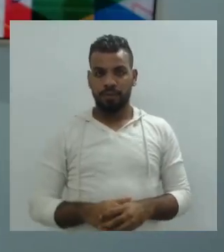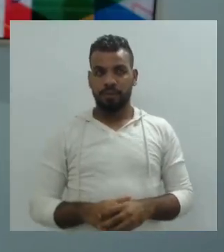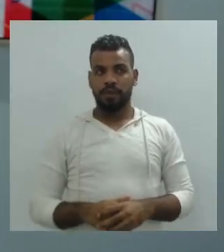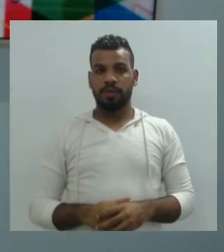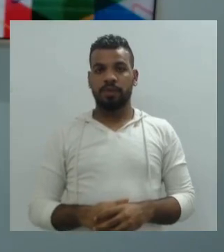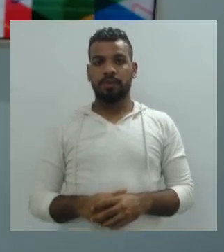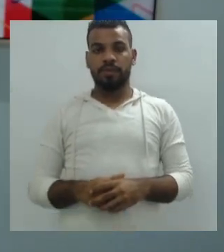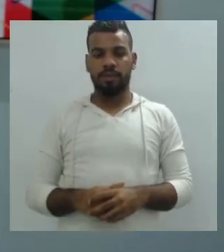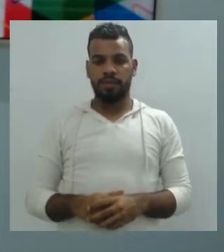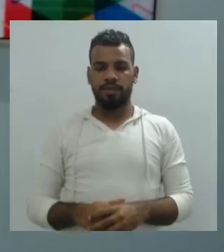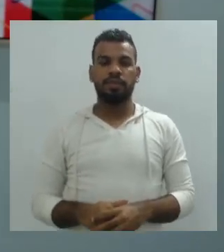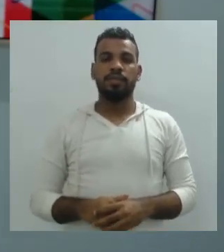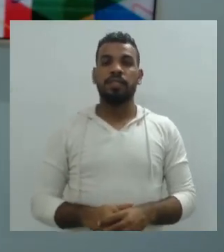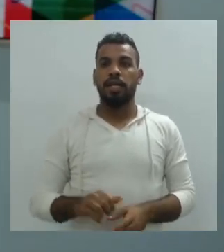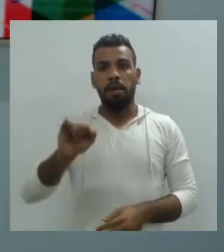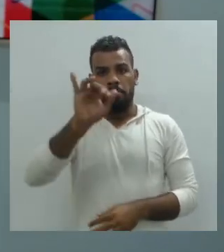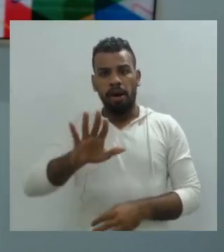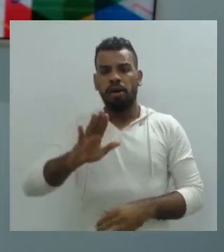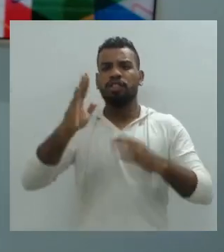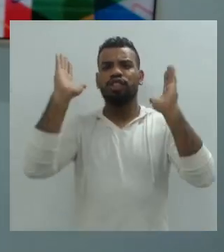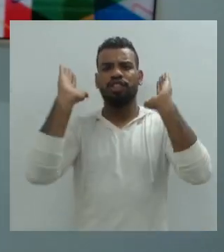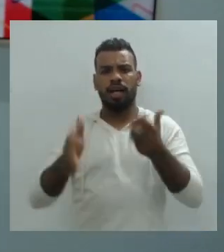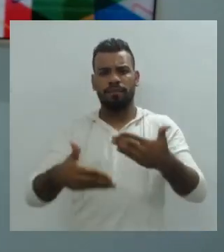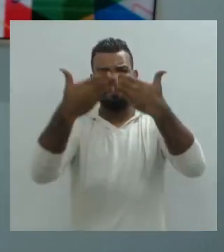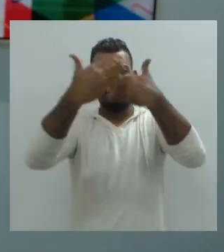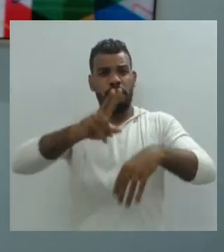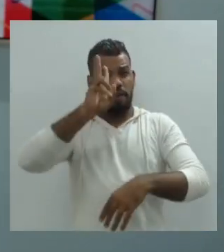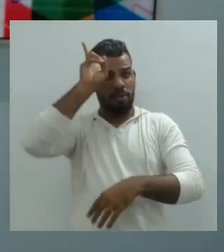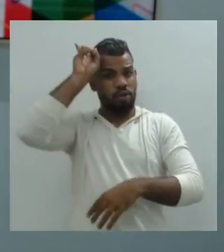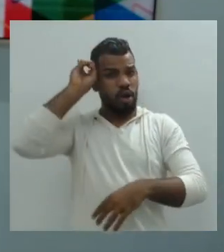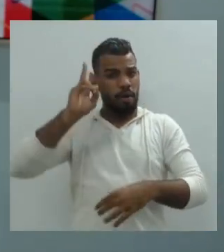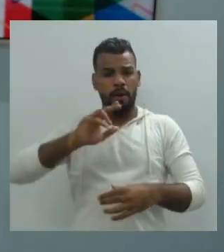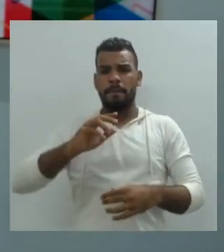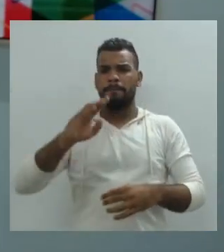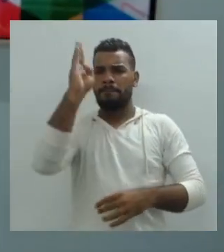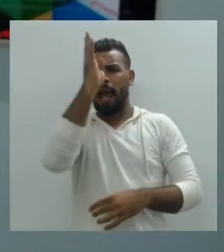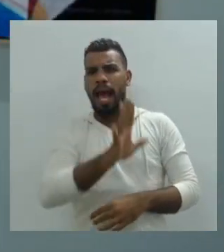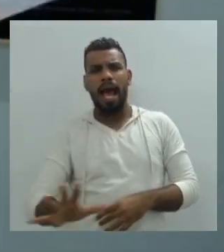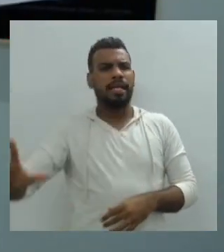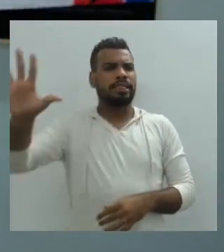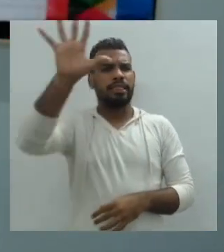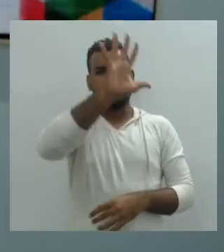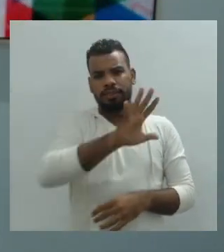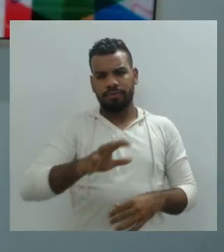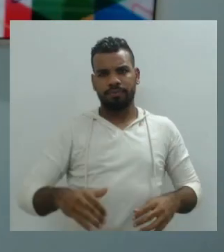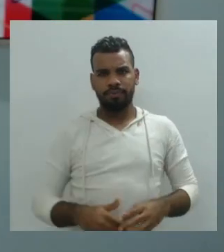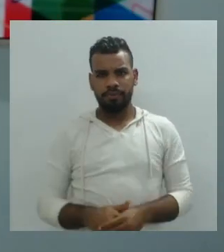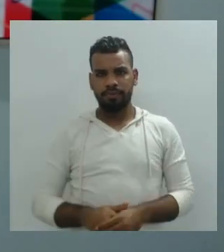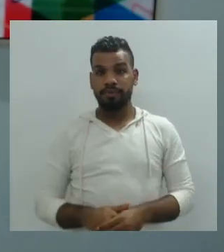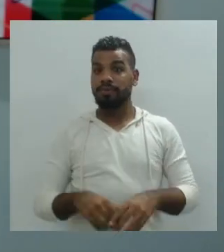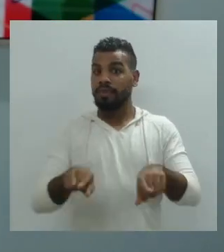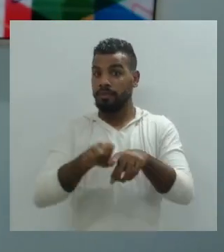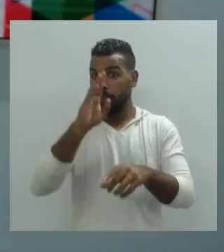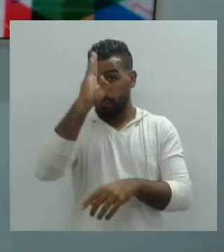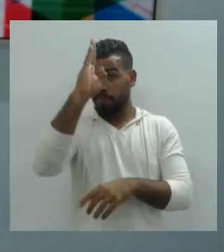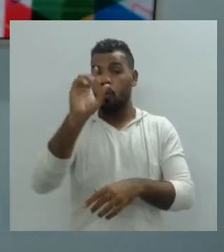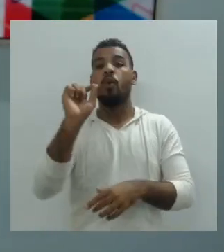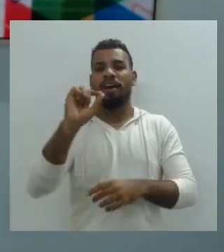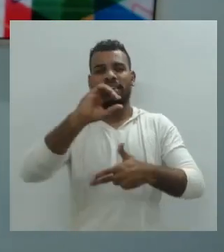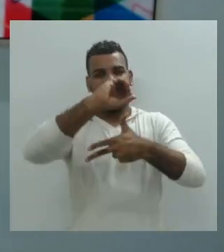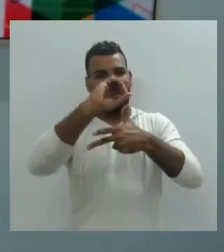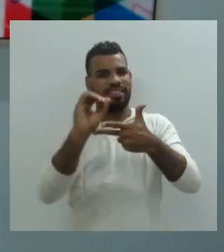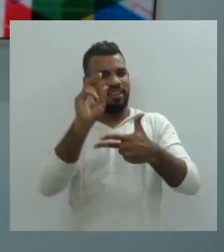já apareceu em diversas provas de vestibular do Brasil afora e na principal delas, o Enem.